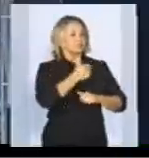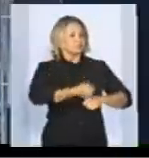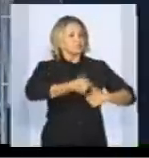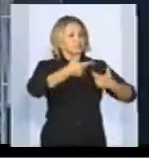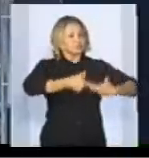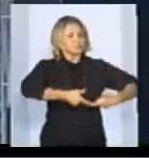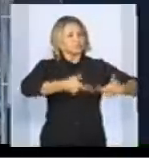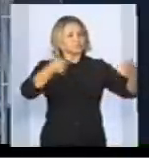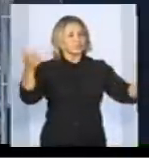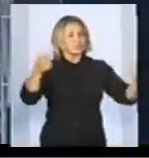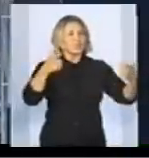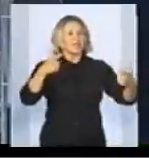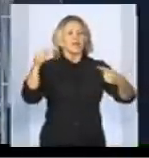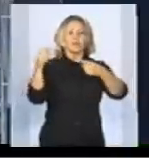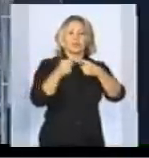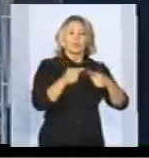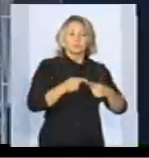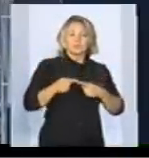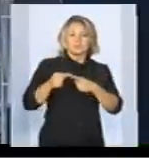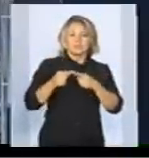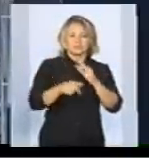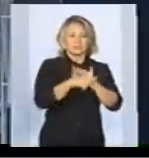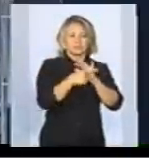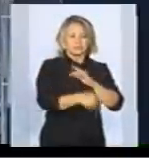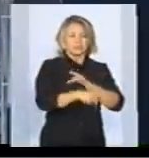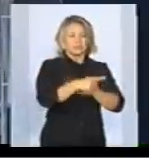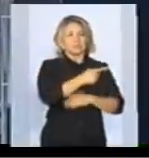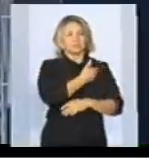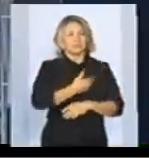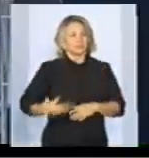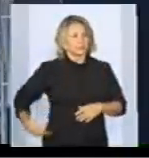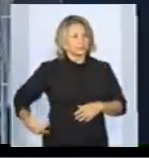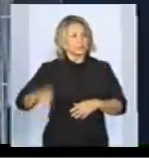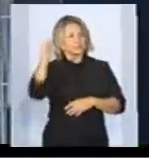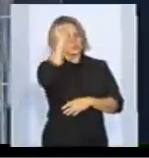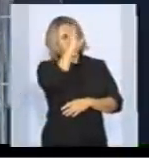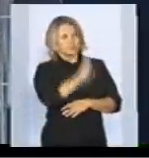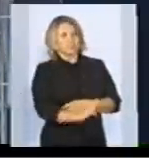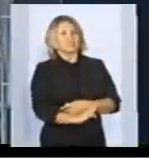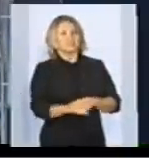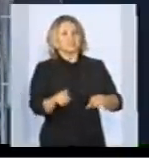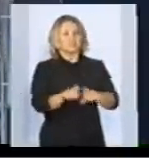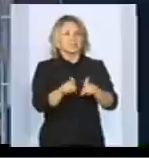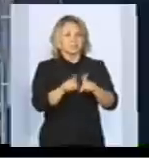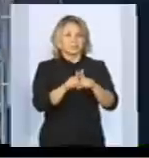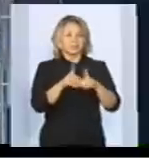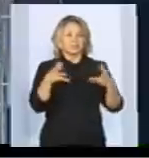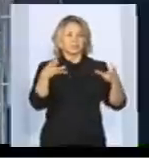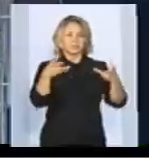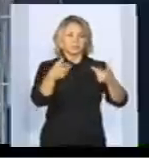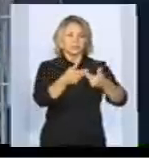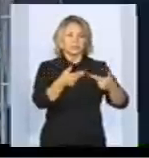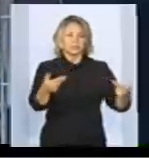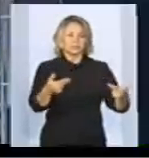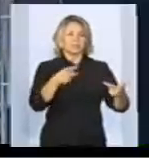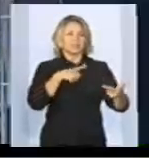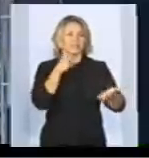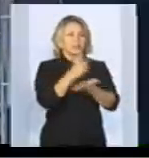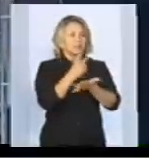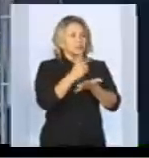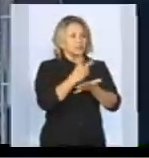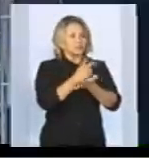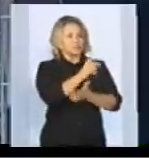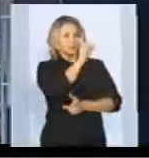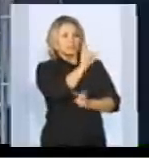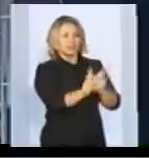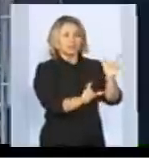encontrar o formato adequado da participação do Estado Nacional na equação que busca fomentar sistemas midiáticos com essas características